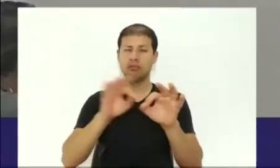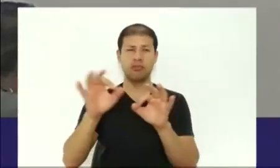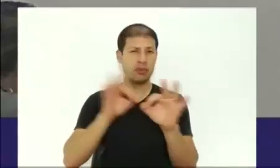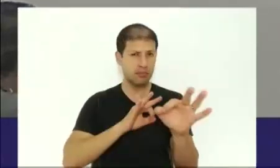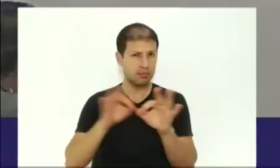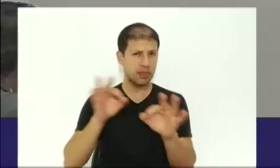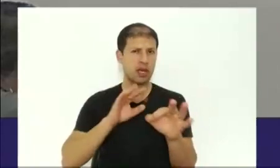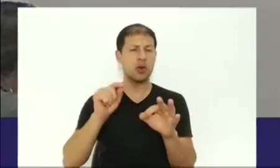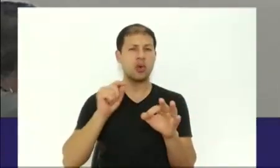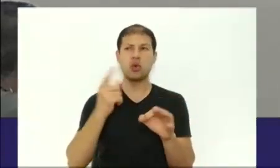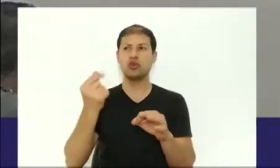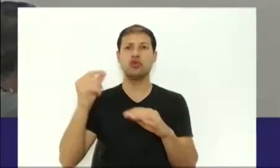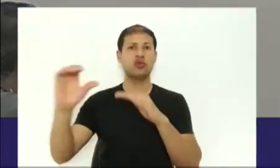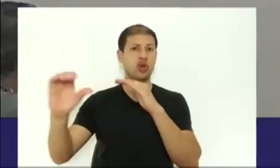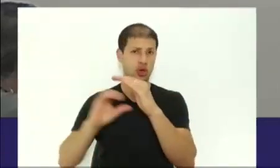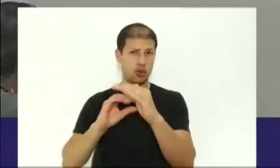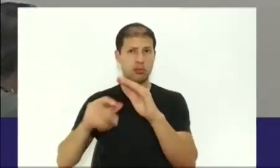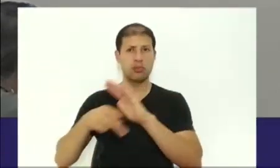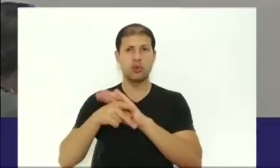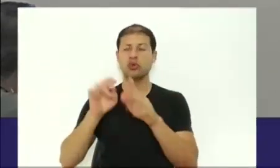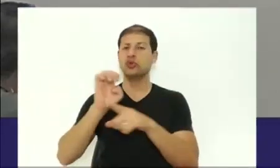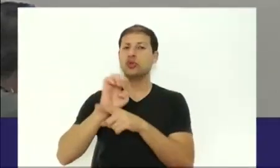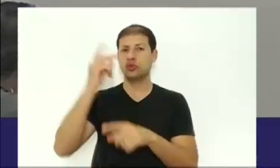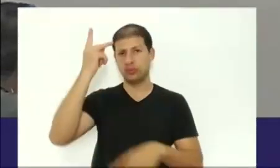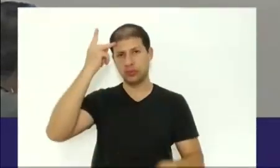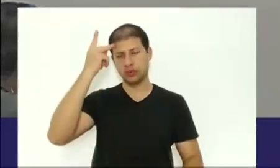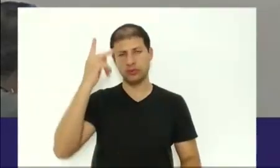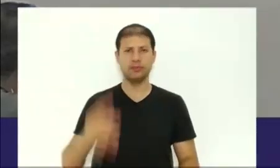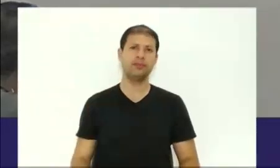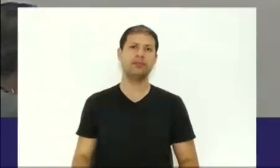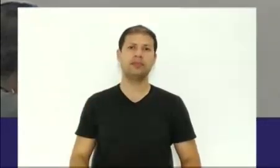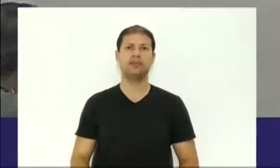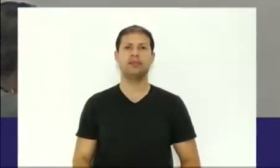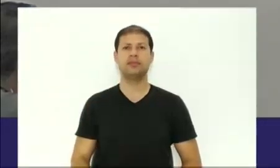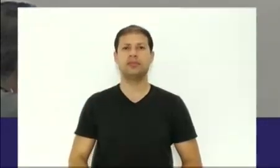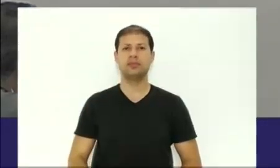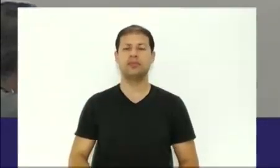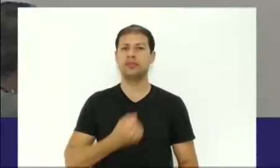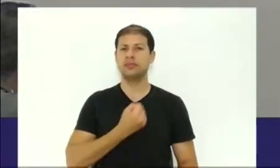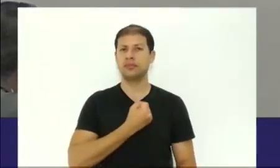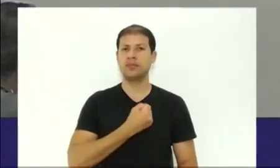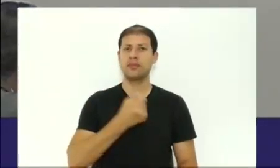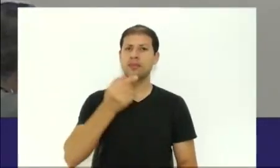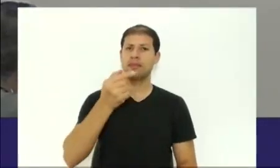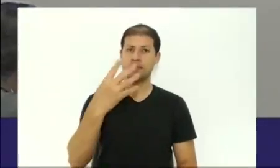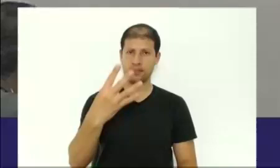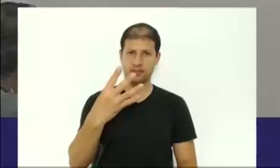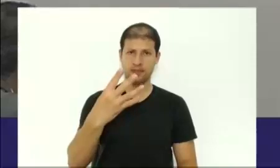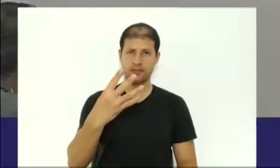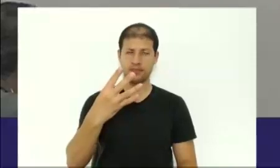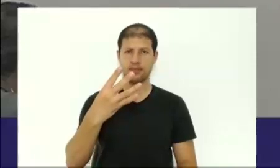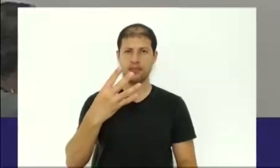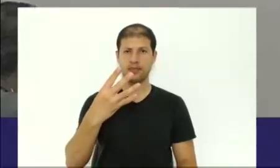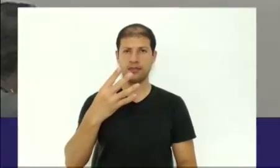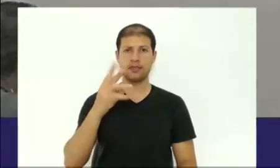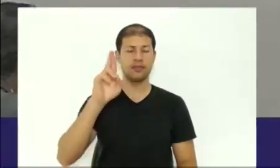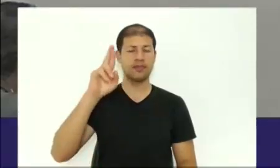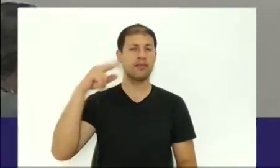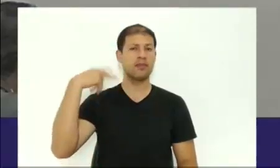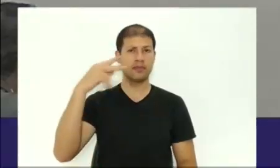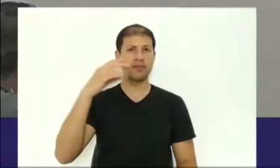peças orçamentárias do Estado de São Paulo. Número 74, autoria vereador